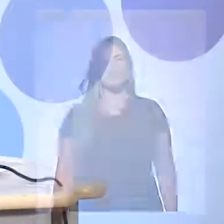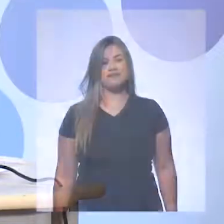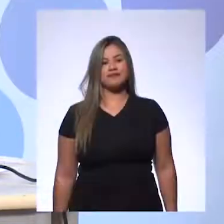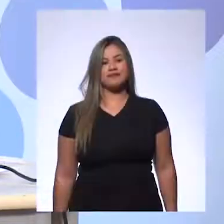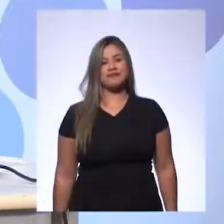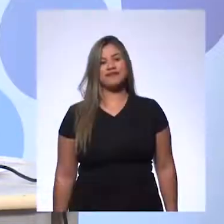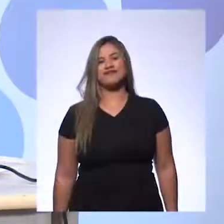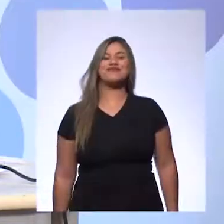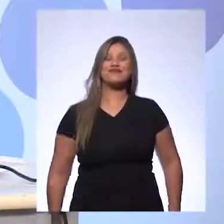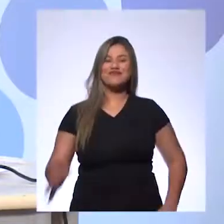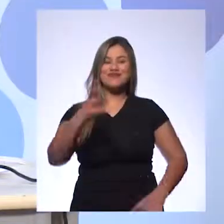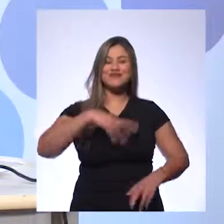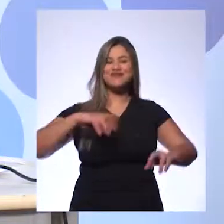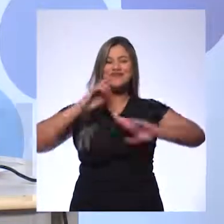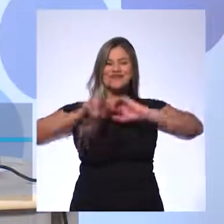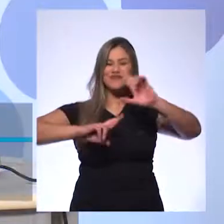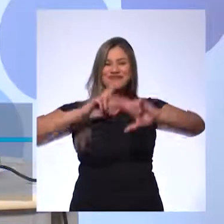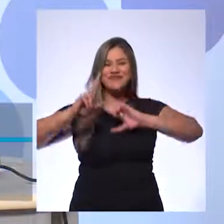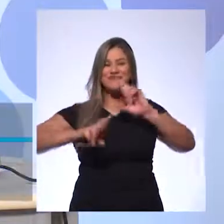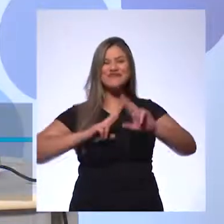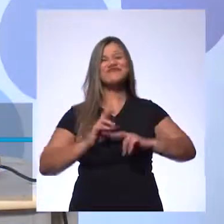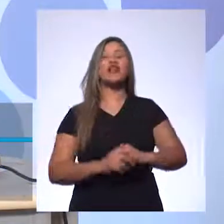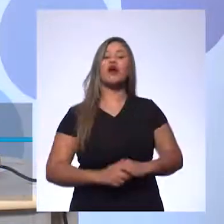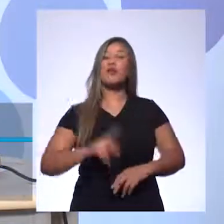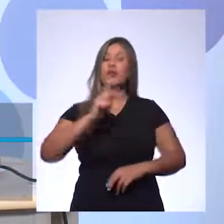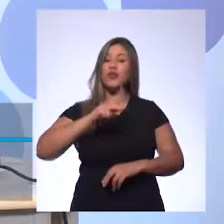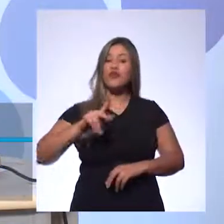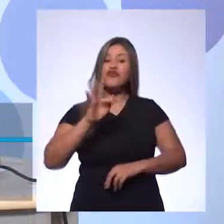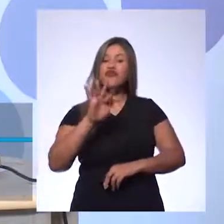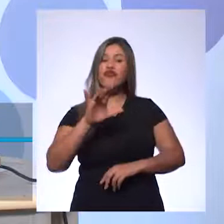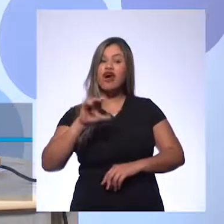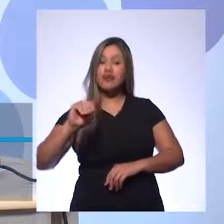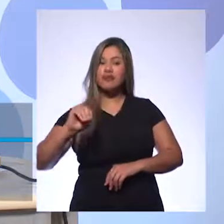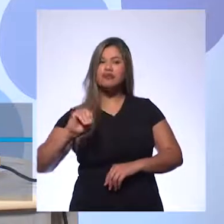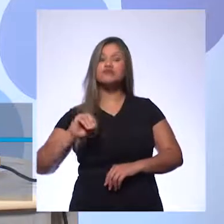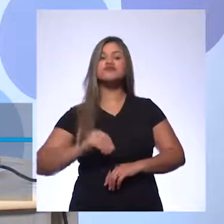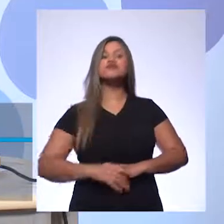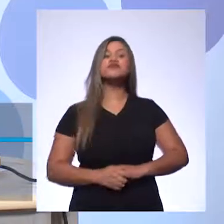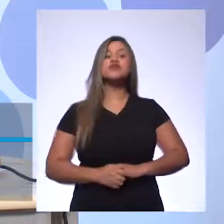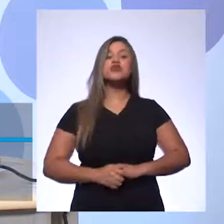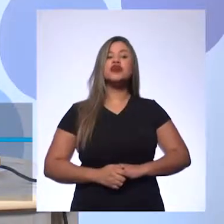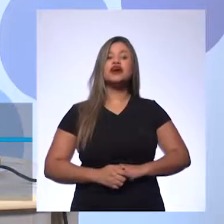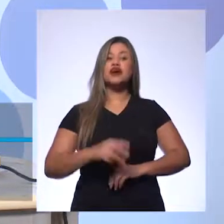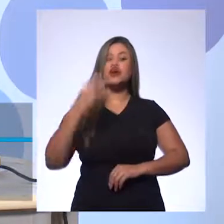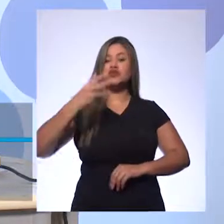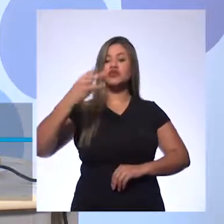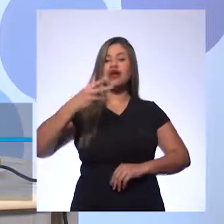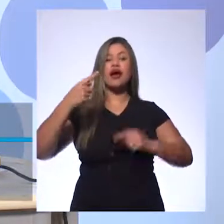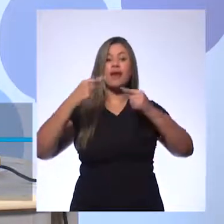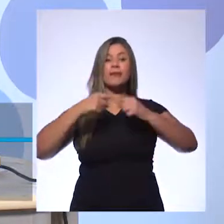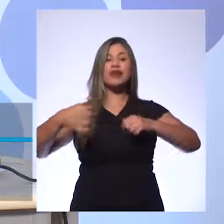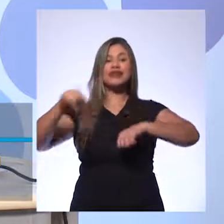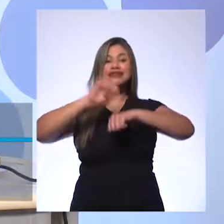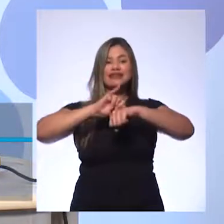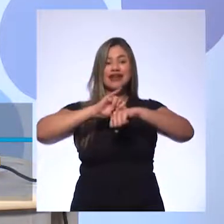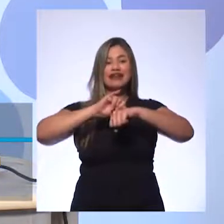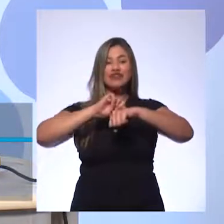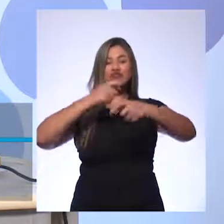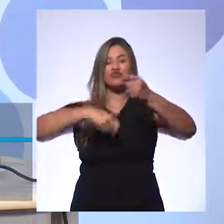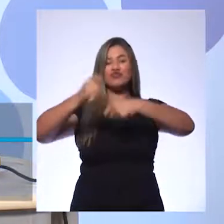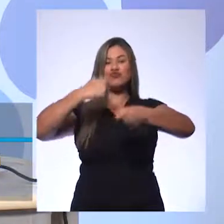Olá turminha participou da limpeza Professor ao pro Fábio Obrigada pela participação As três são Centros Comerciais